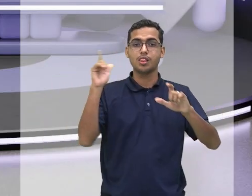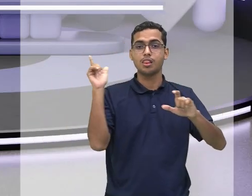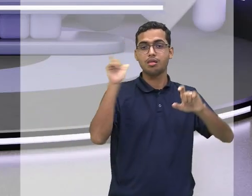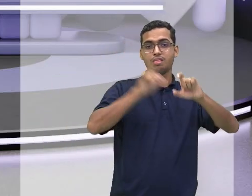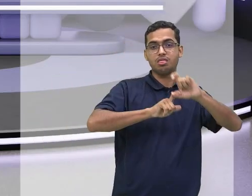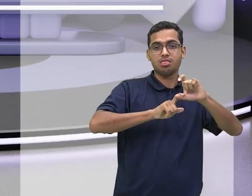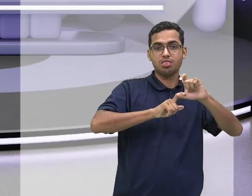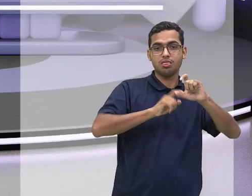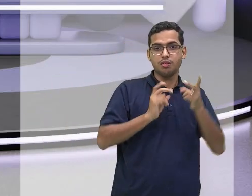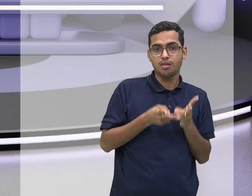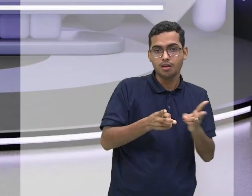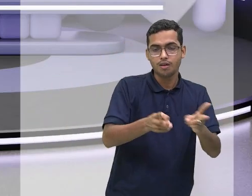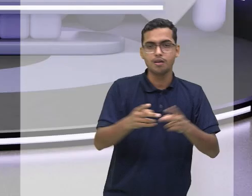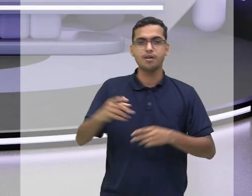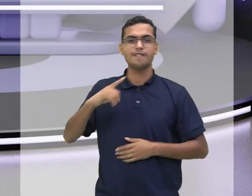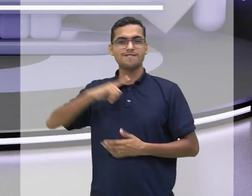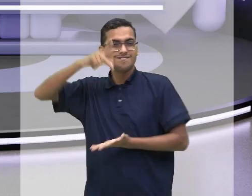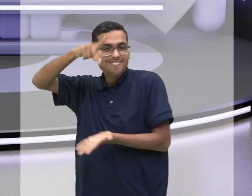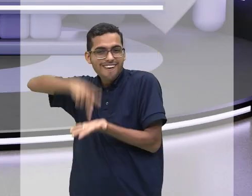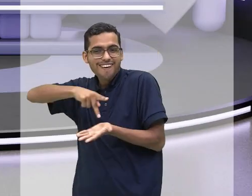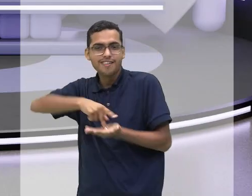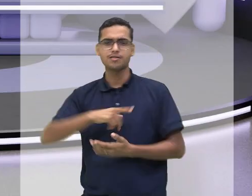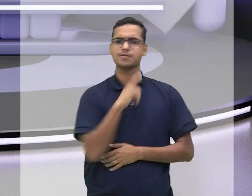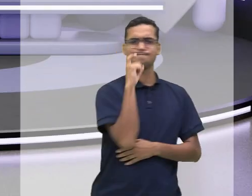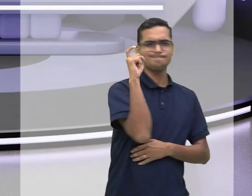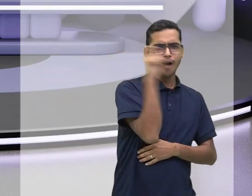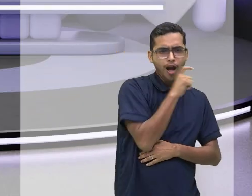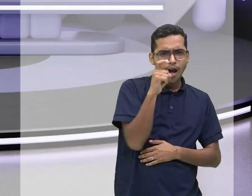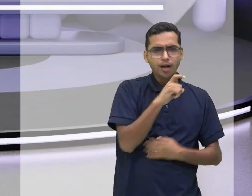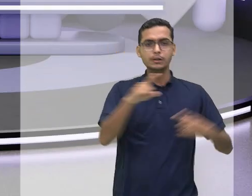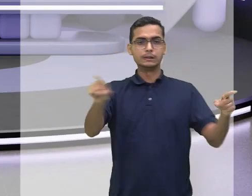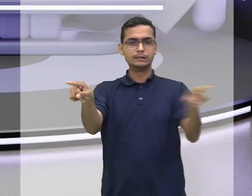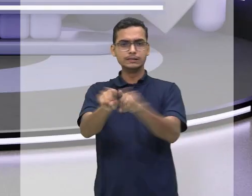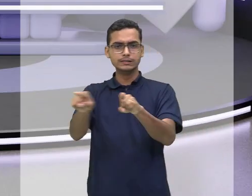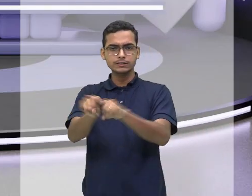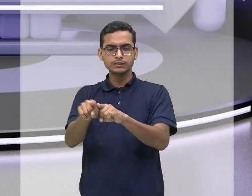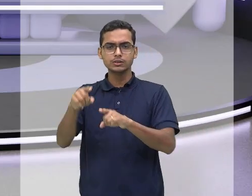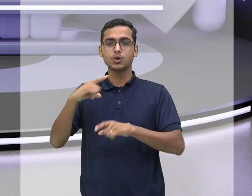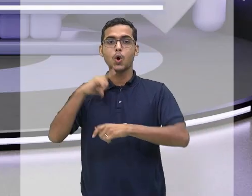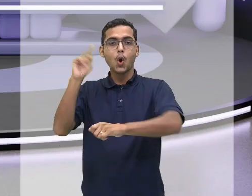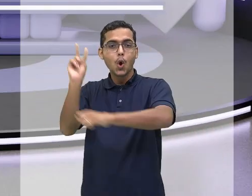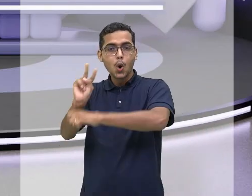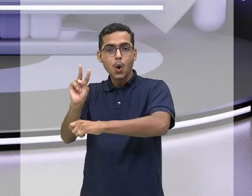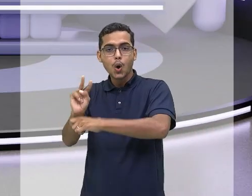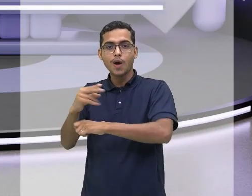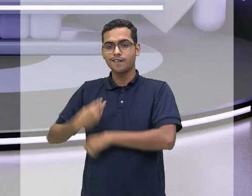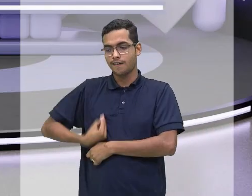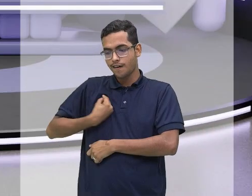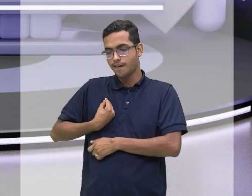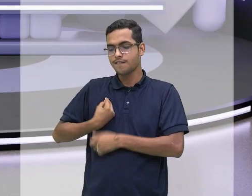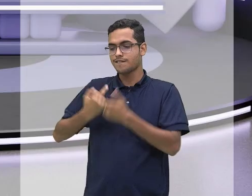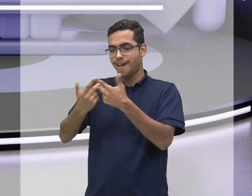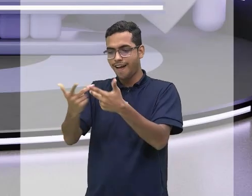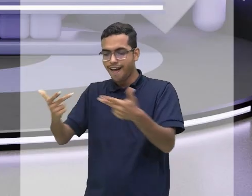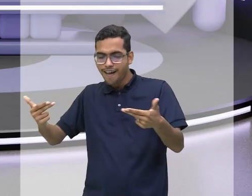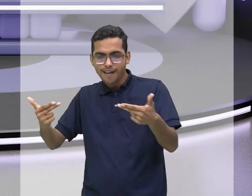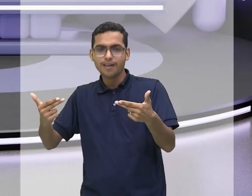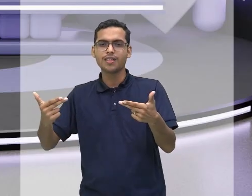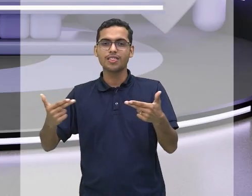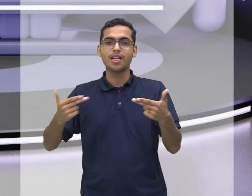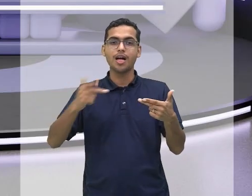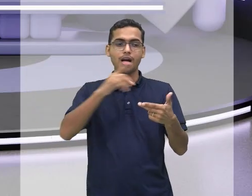a dependência. E o contravalor do cuidado com a vida é a destruição da natureza. Ou seja,